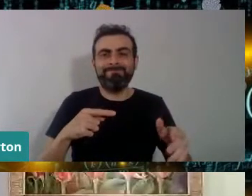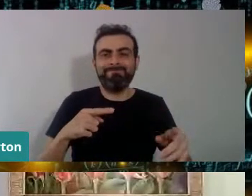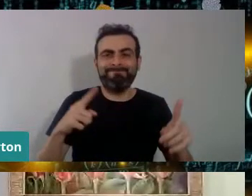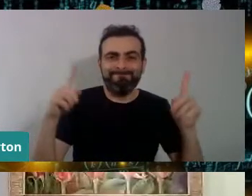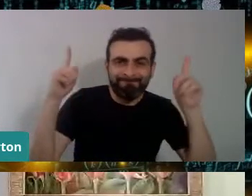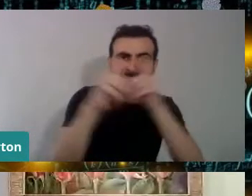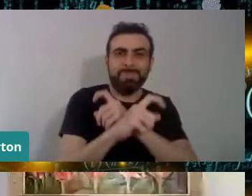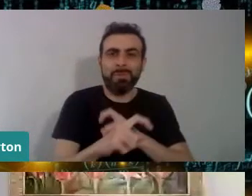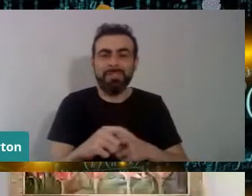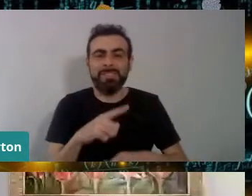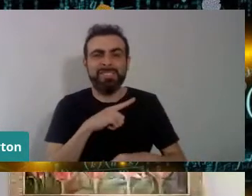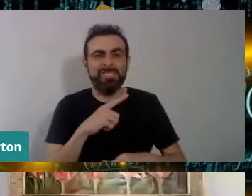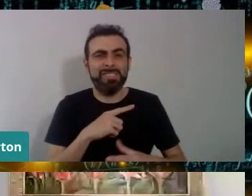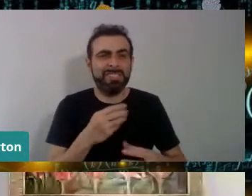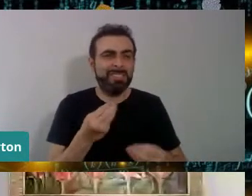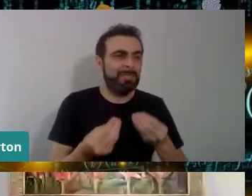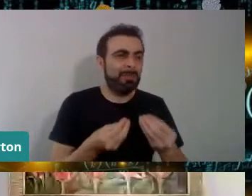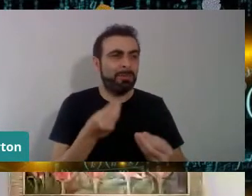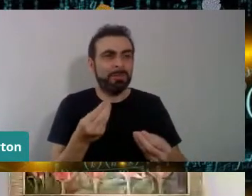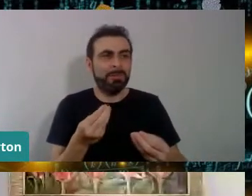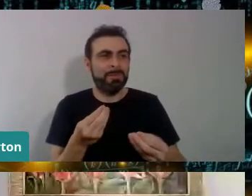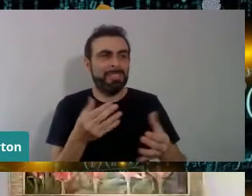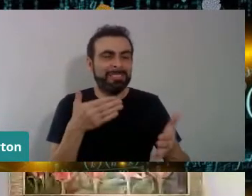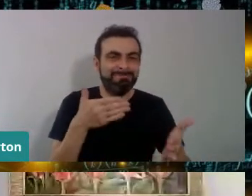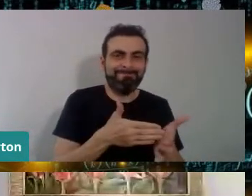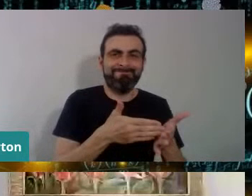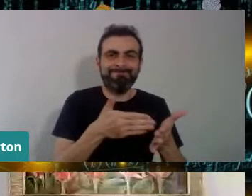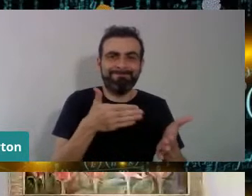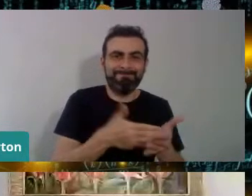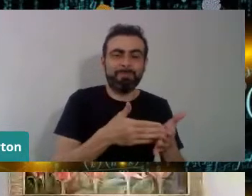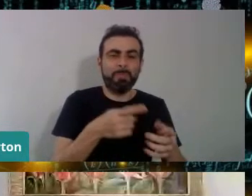uma força contrária para que não existisse mais o curso de